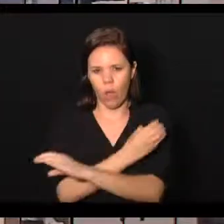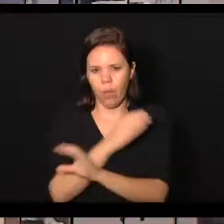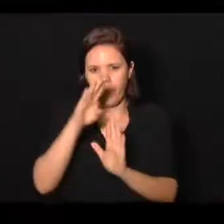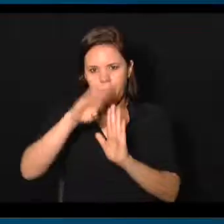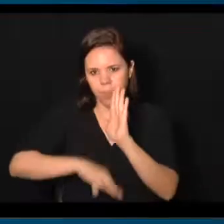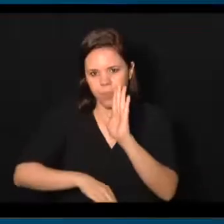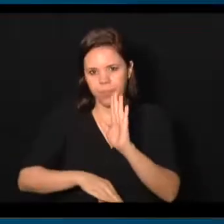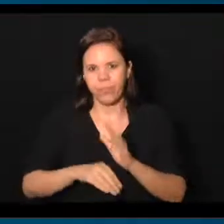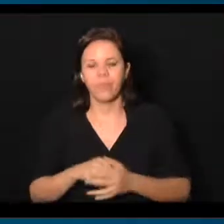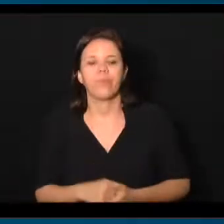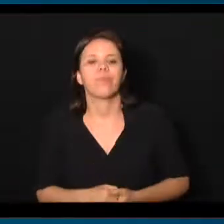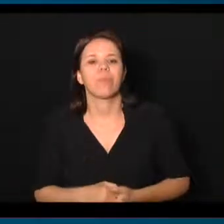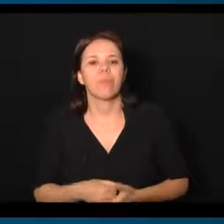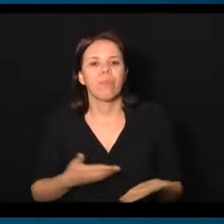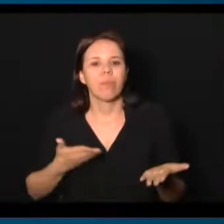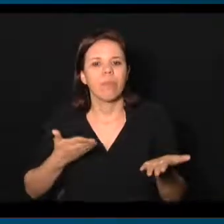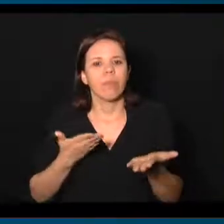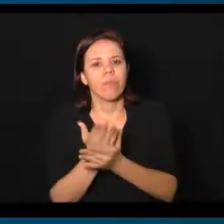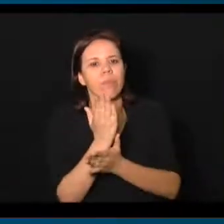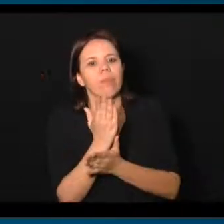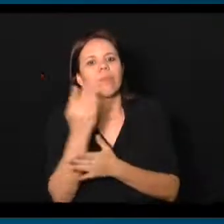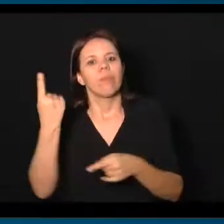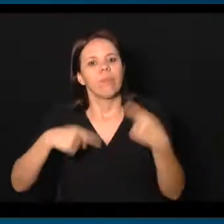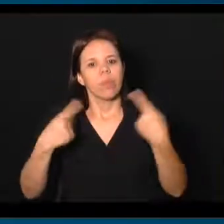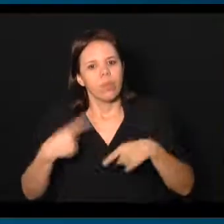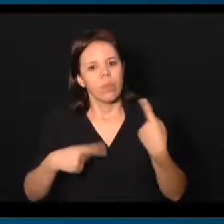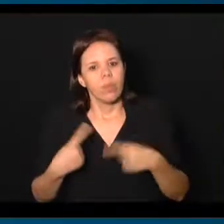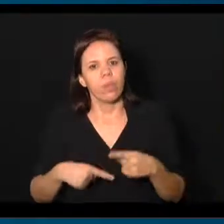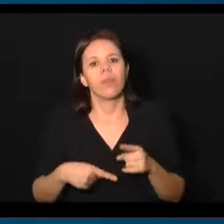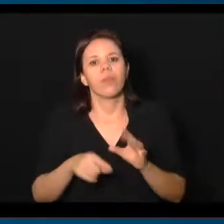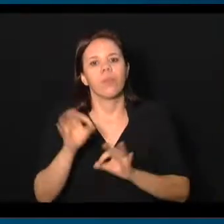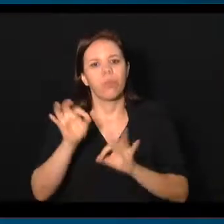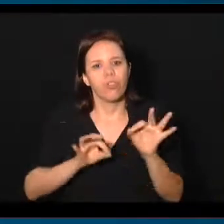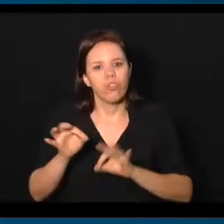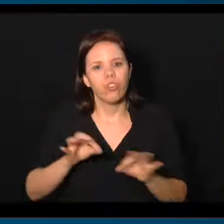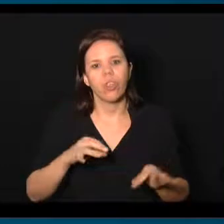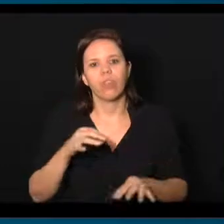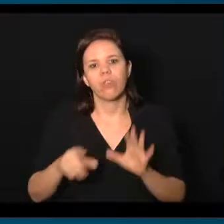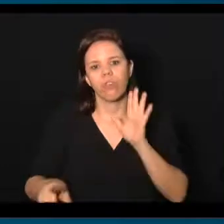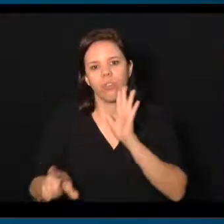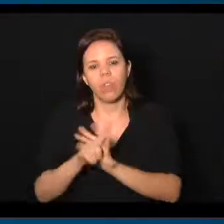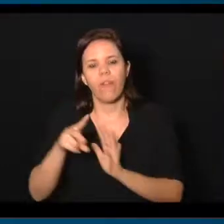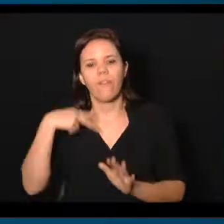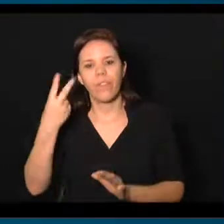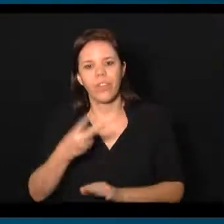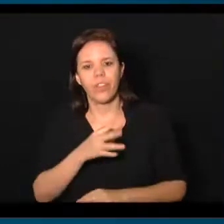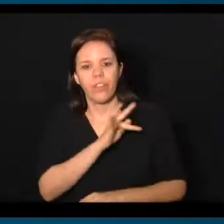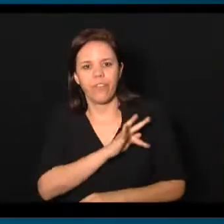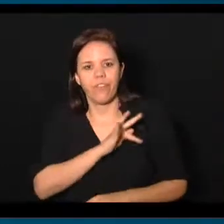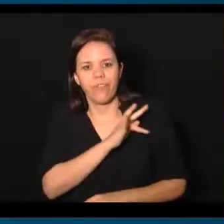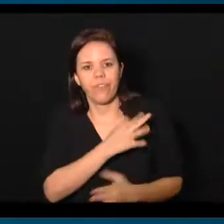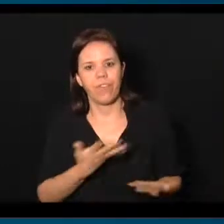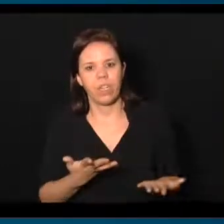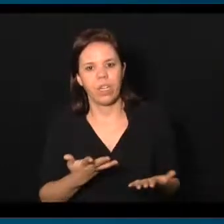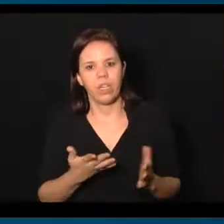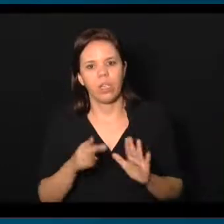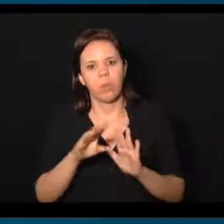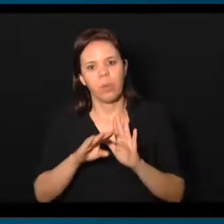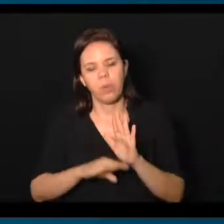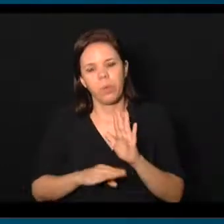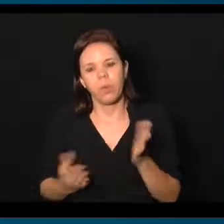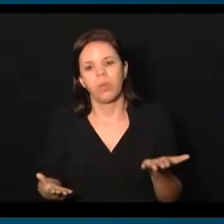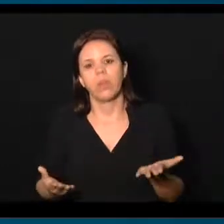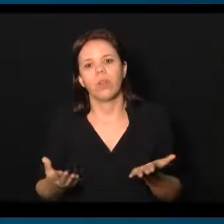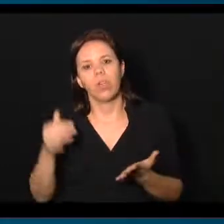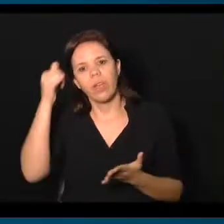pauta. Aprovado em primeira discussão, projeto de lei de autoria do vereador Fernando Mendes, que institui o programa de prevenção ao câncer